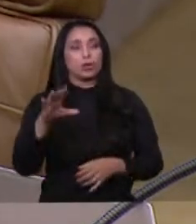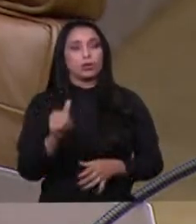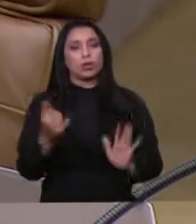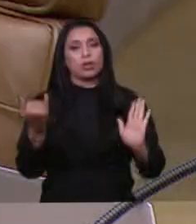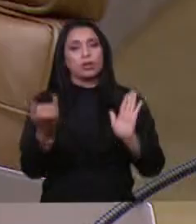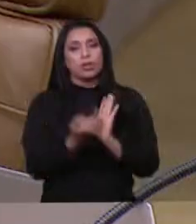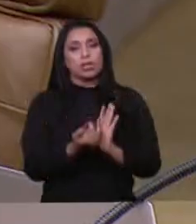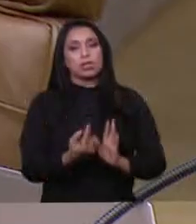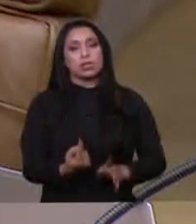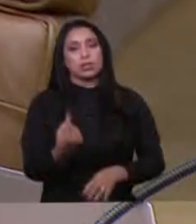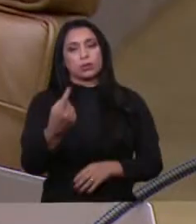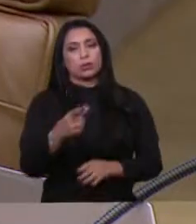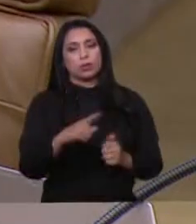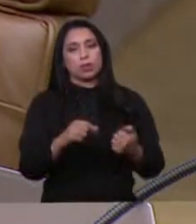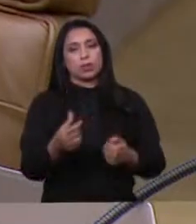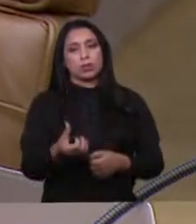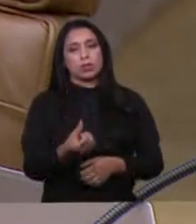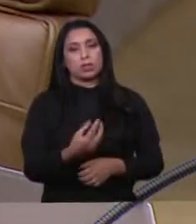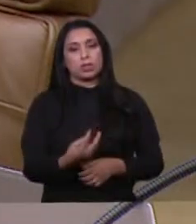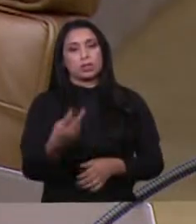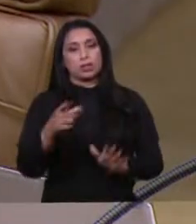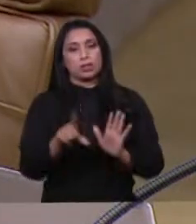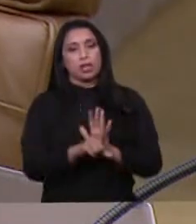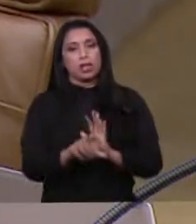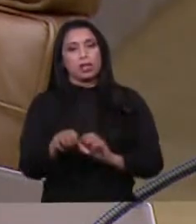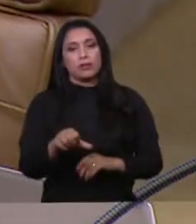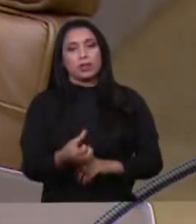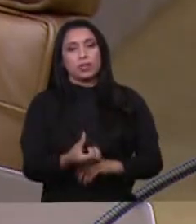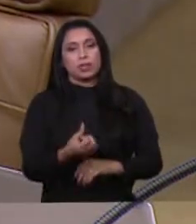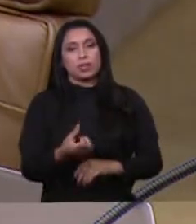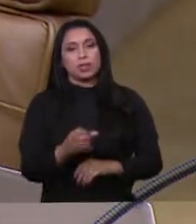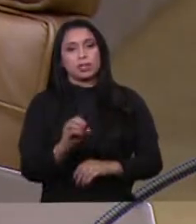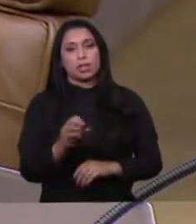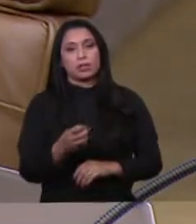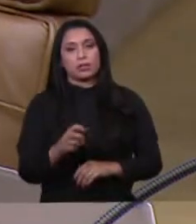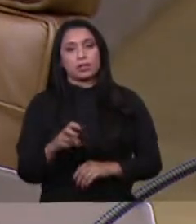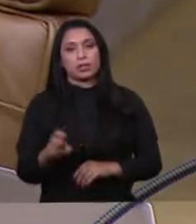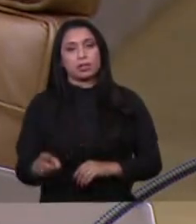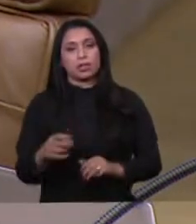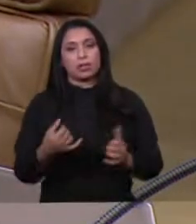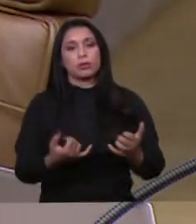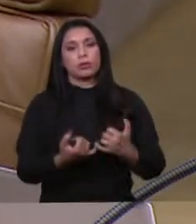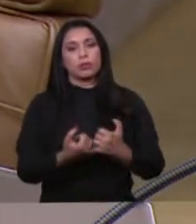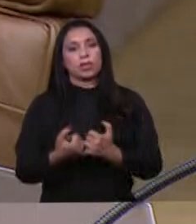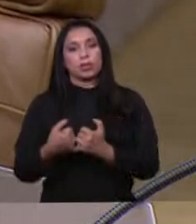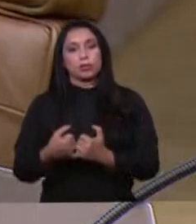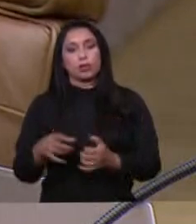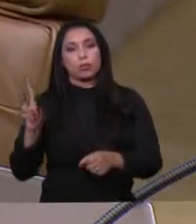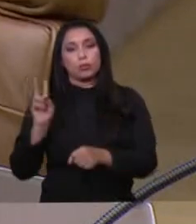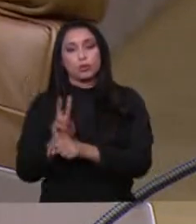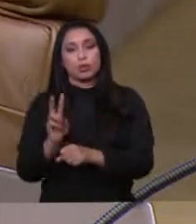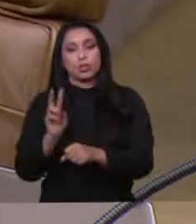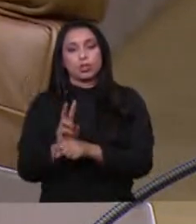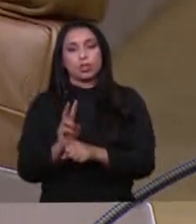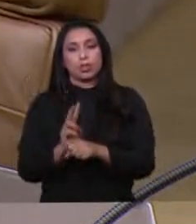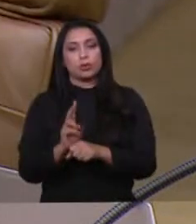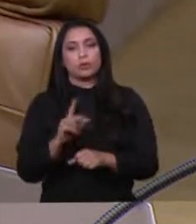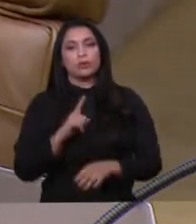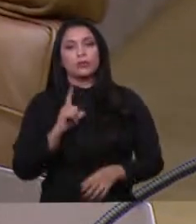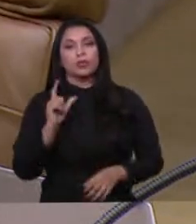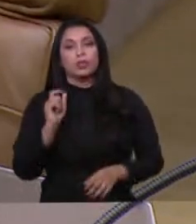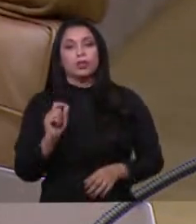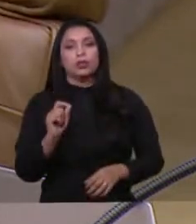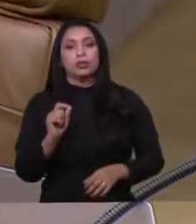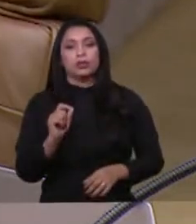artigo 62 da Lei 9605, deterioração do patrimônio tombado em concurso material e